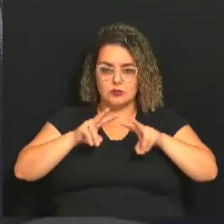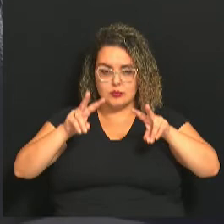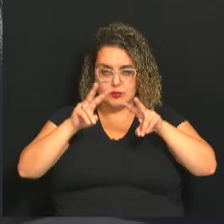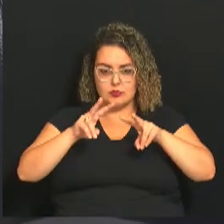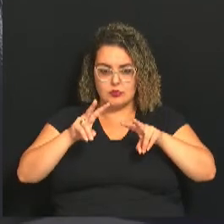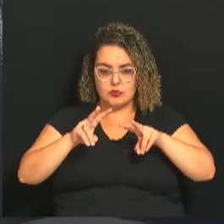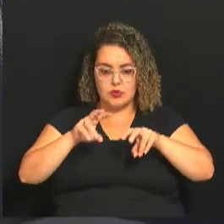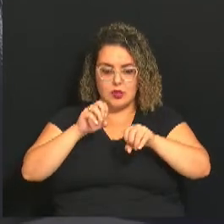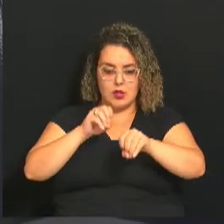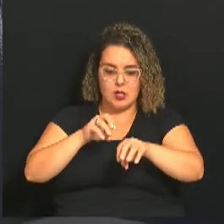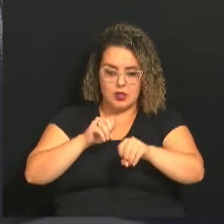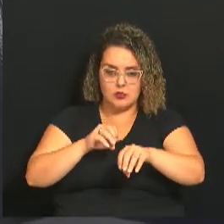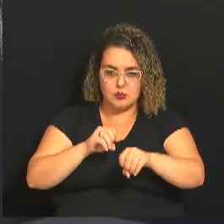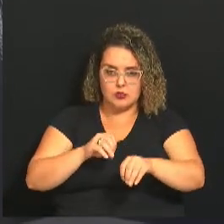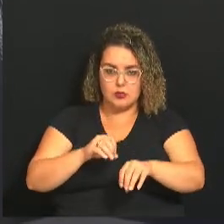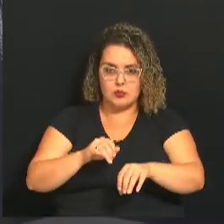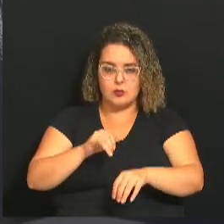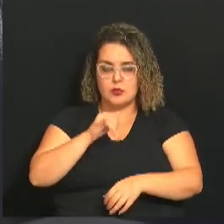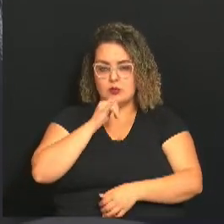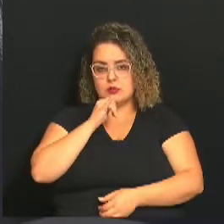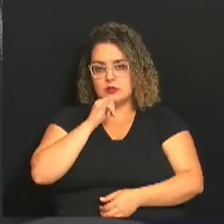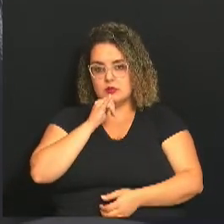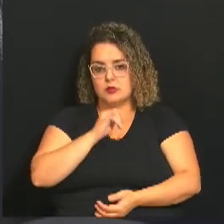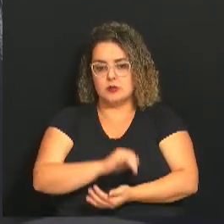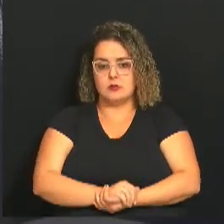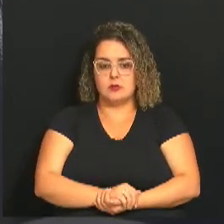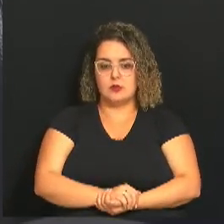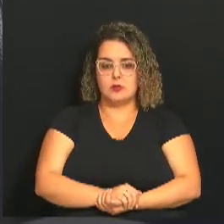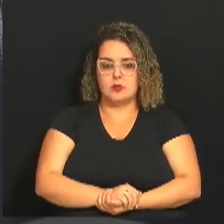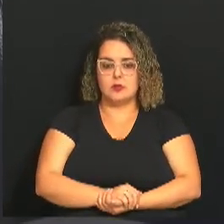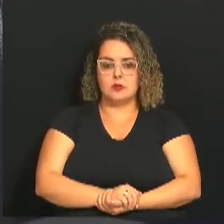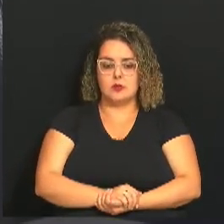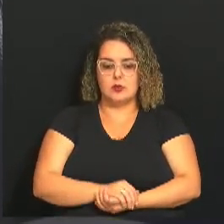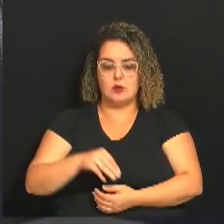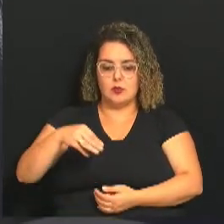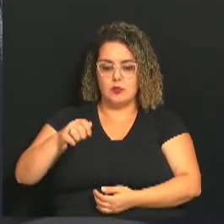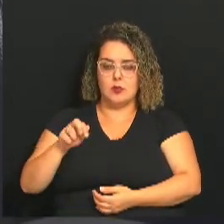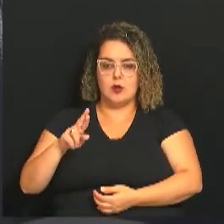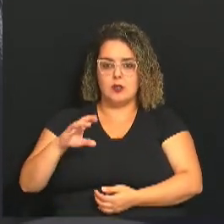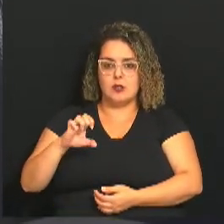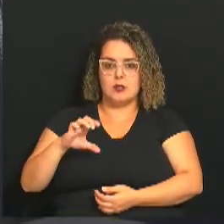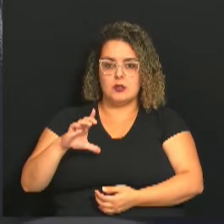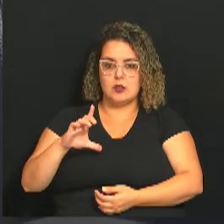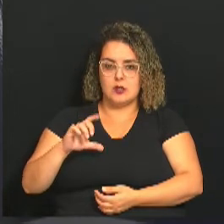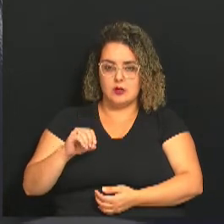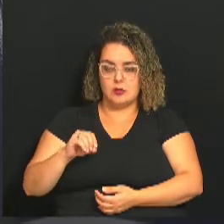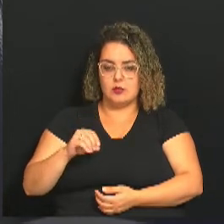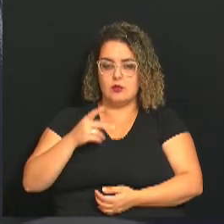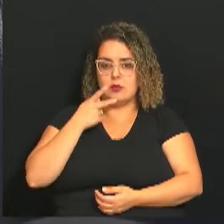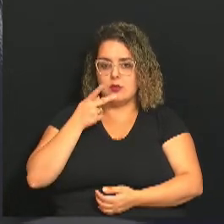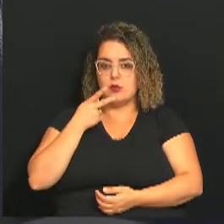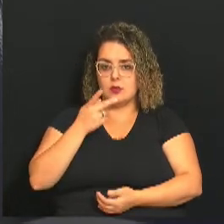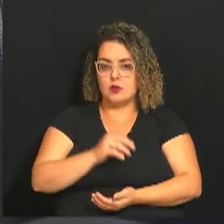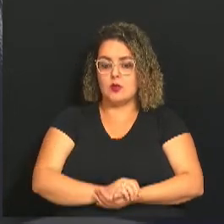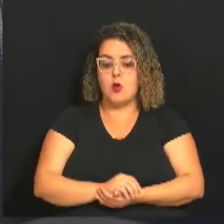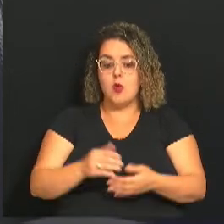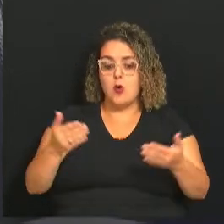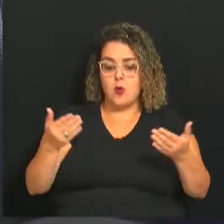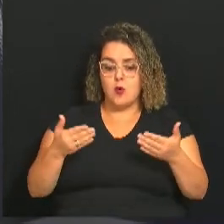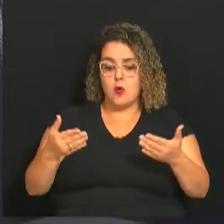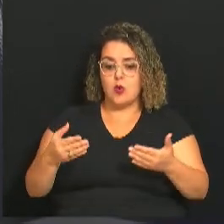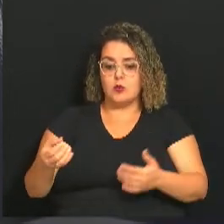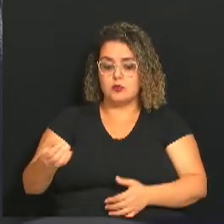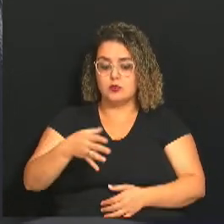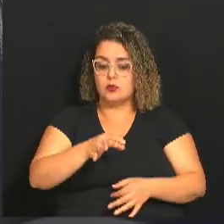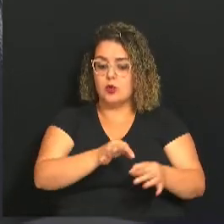por exemplo, nós temos o Marcelo citou essa questão de que hoje um novo